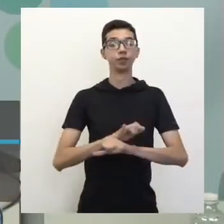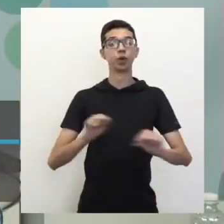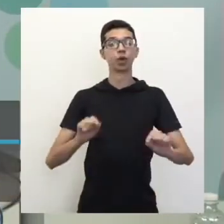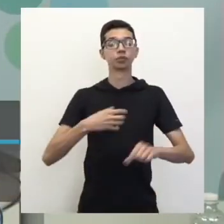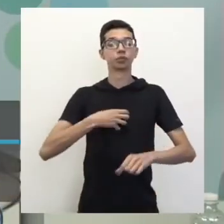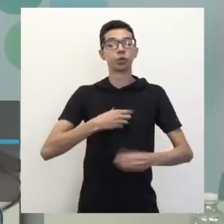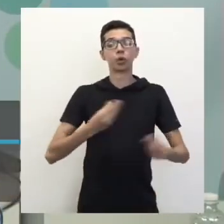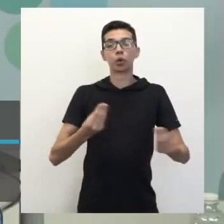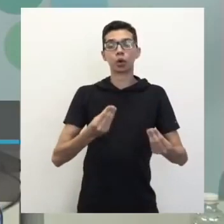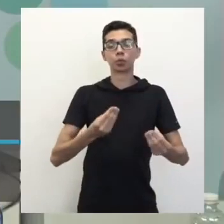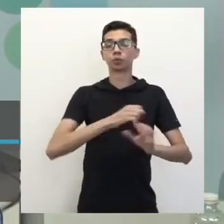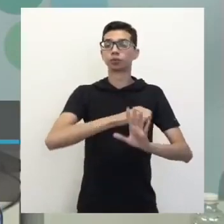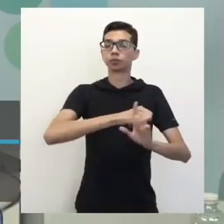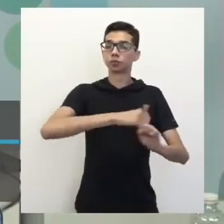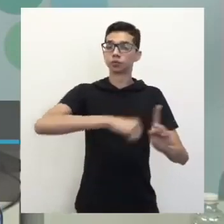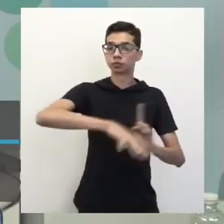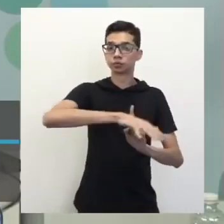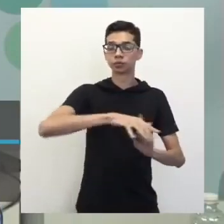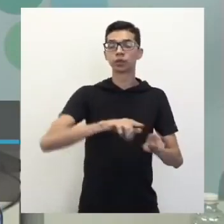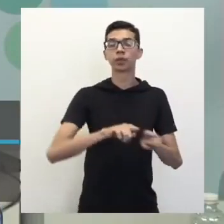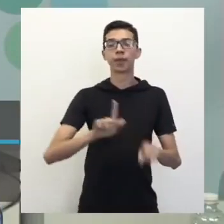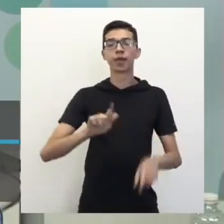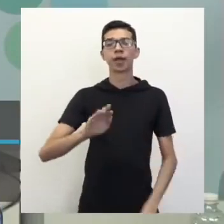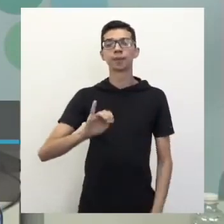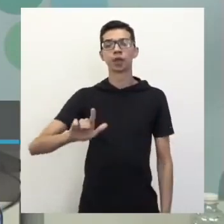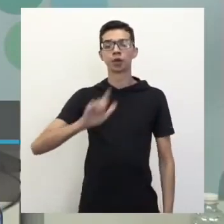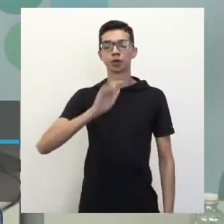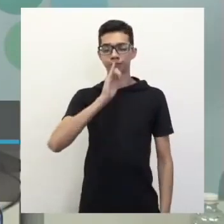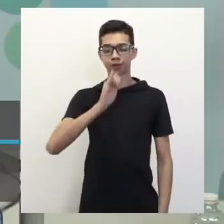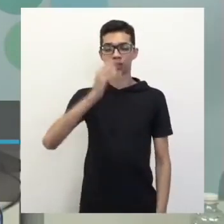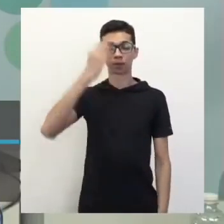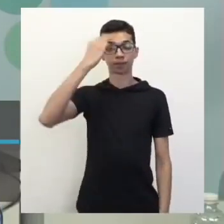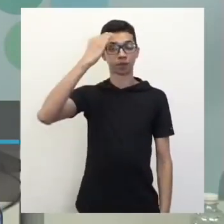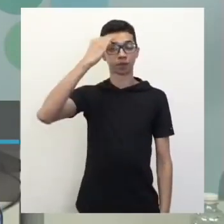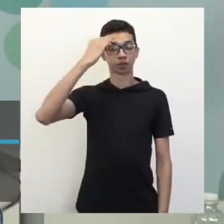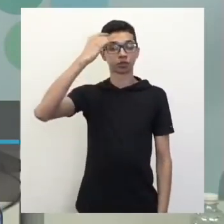O Gabriel citou nossa mente, pois é ela quem manda.